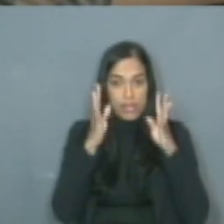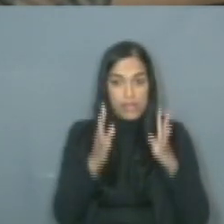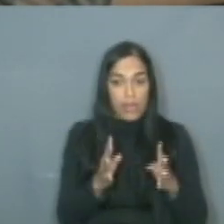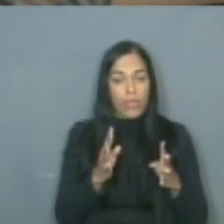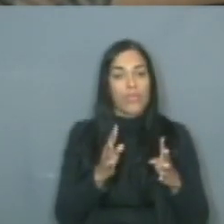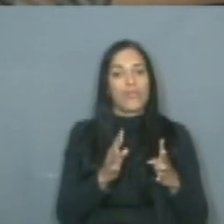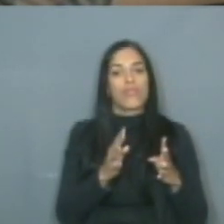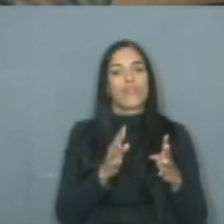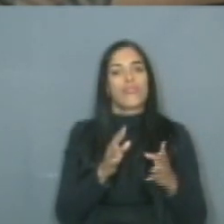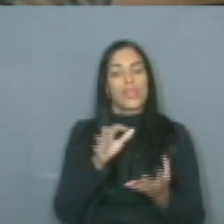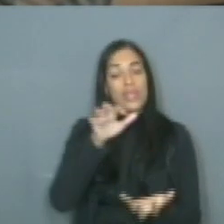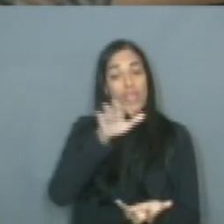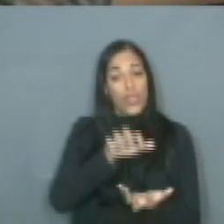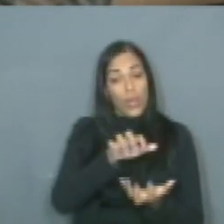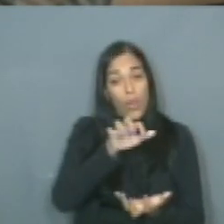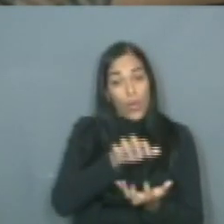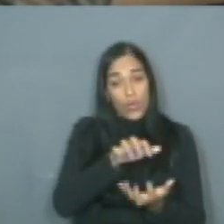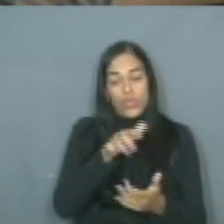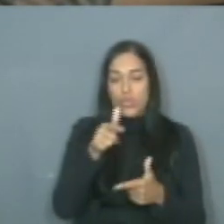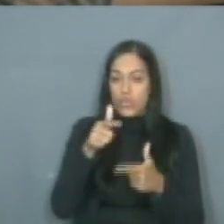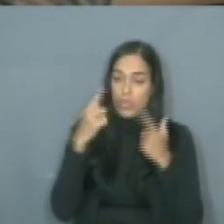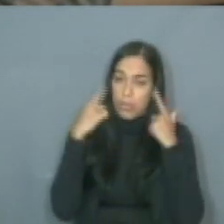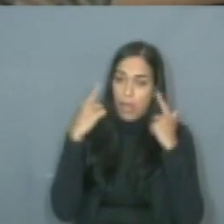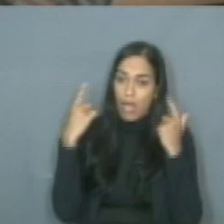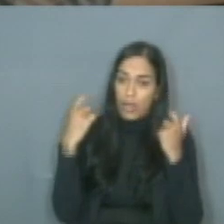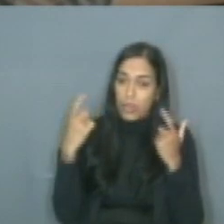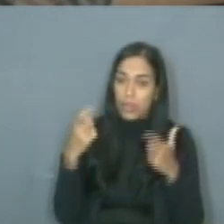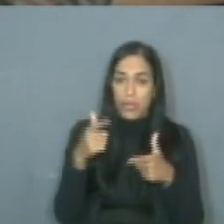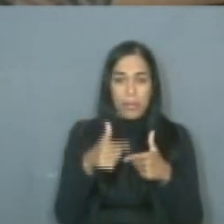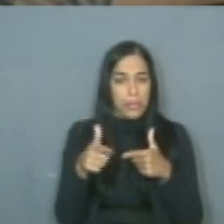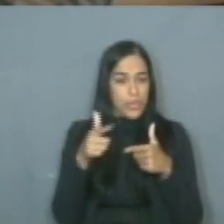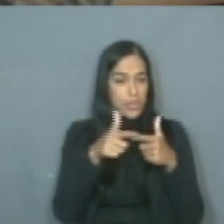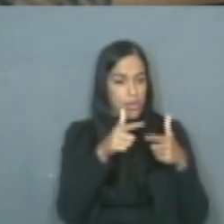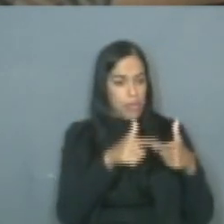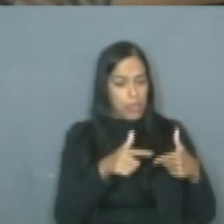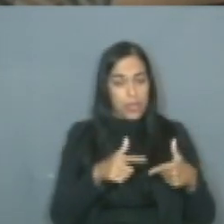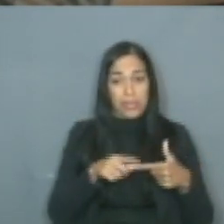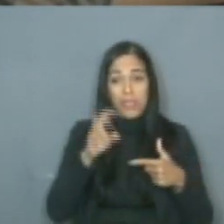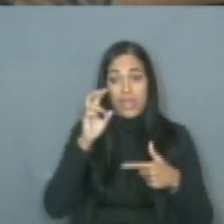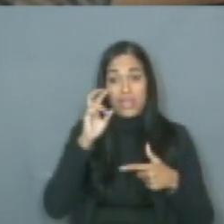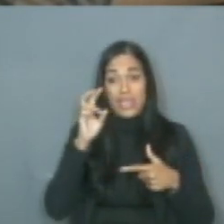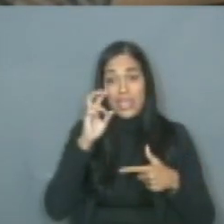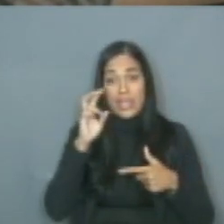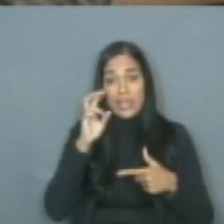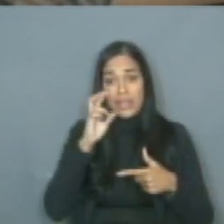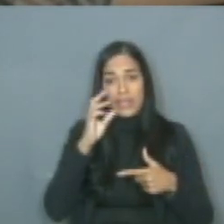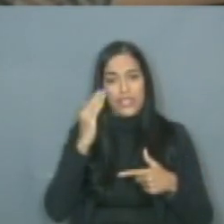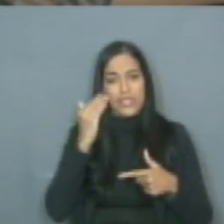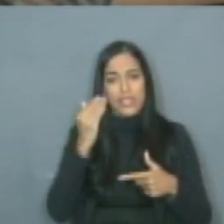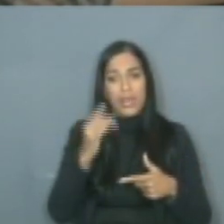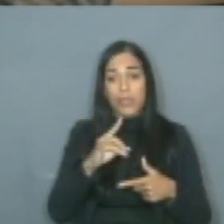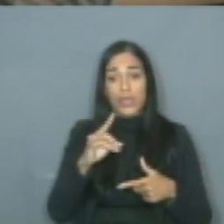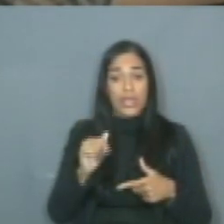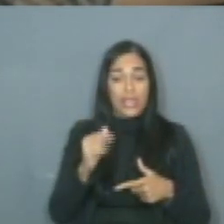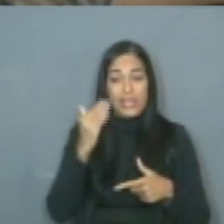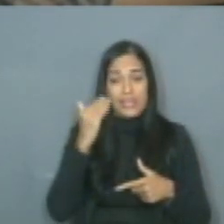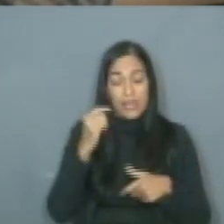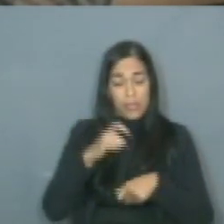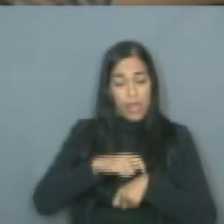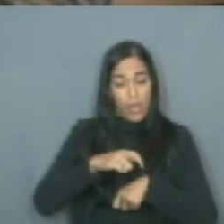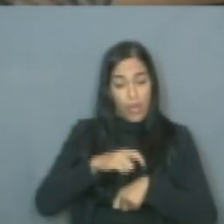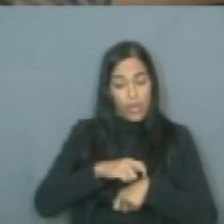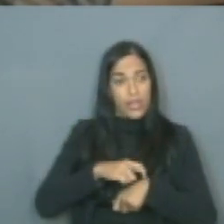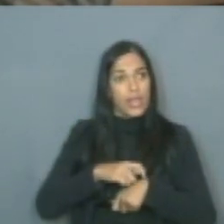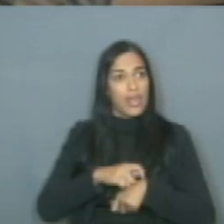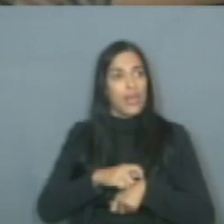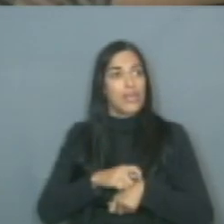idoso. O barulho também é um problema de Setúbal. O pessoal que faz aquele rolezinho quinta-feira, todo mundo sabe o dia e a hora. Então, se a gente se